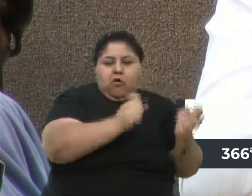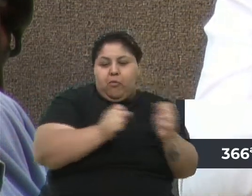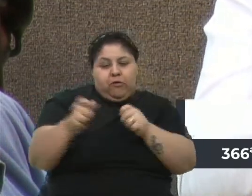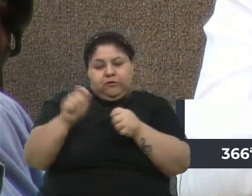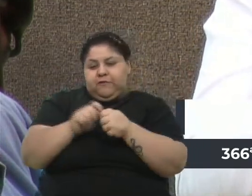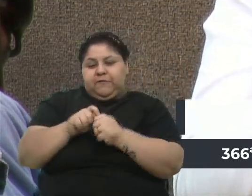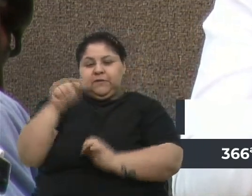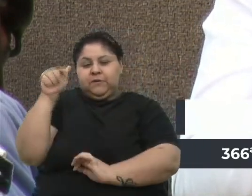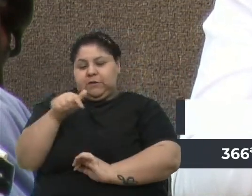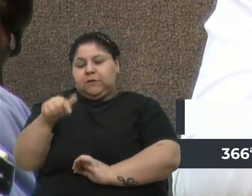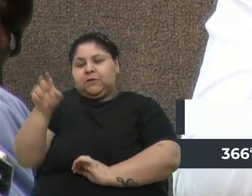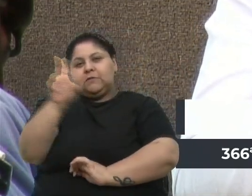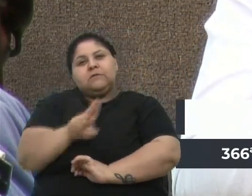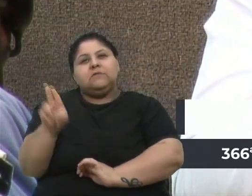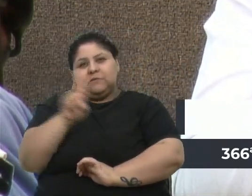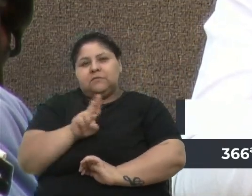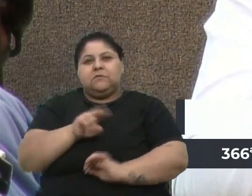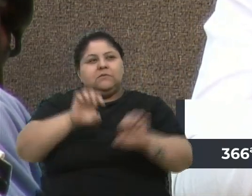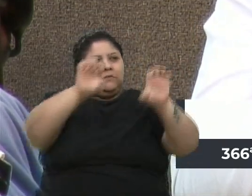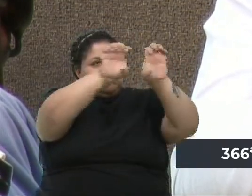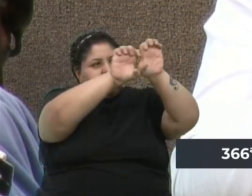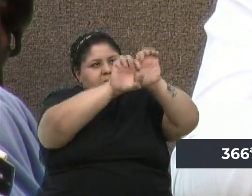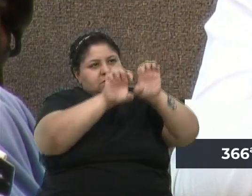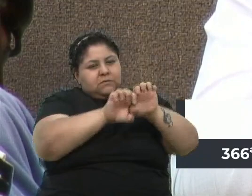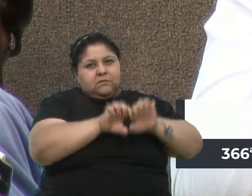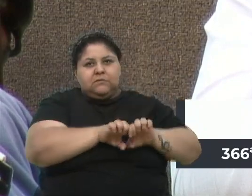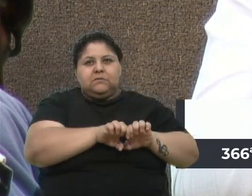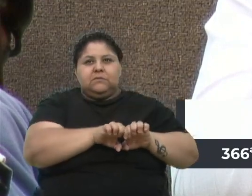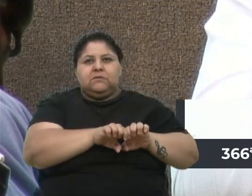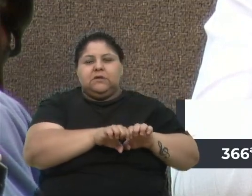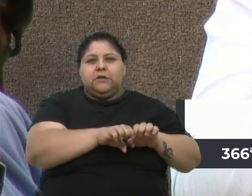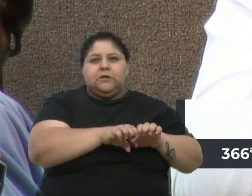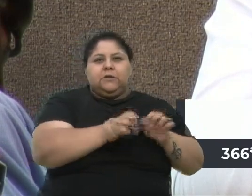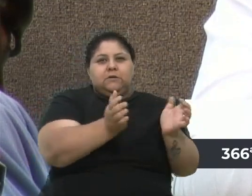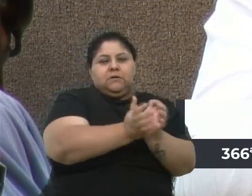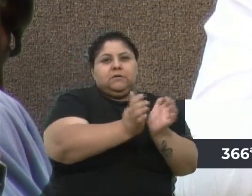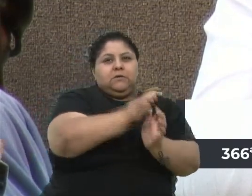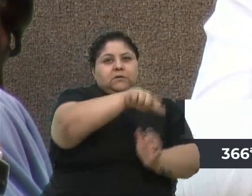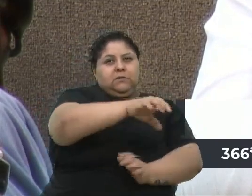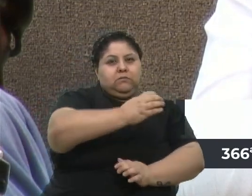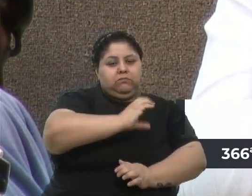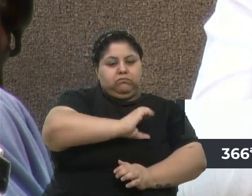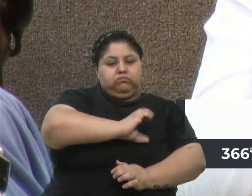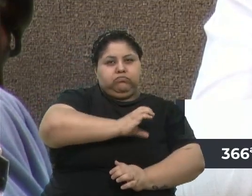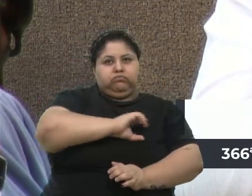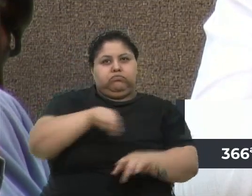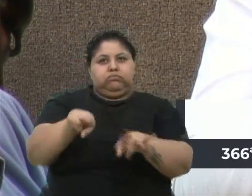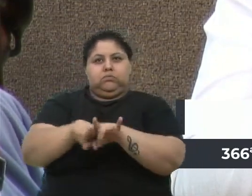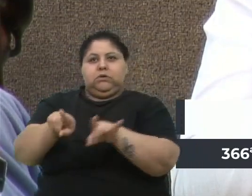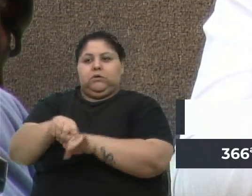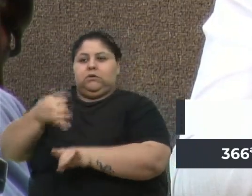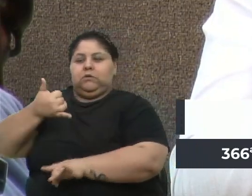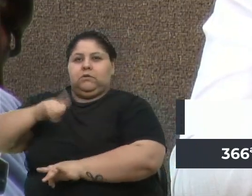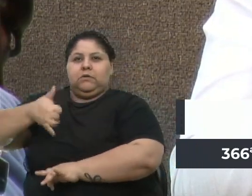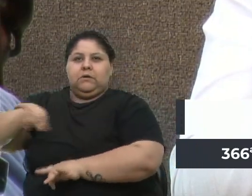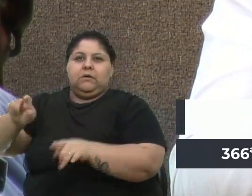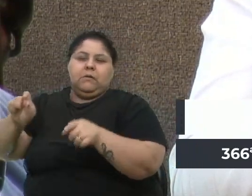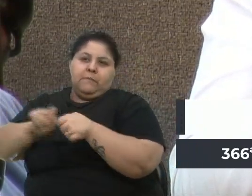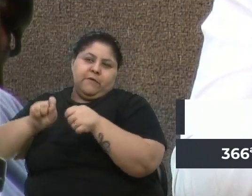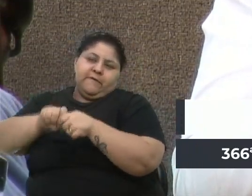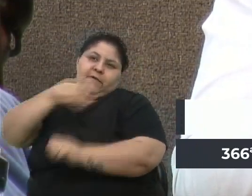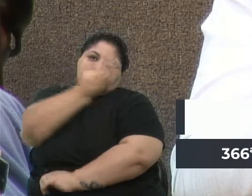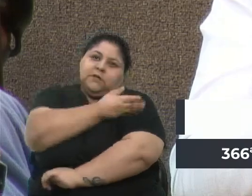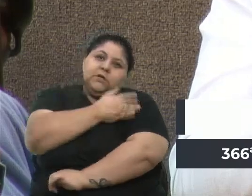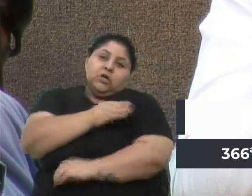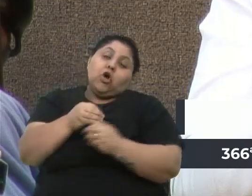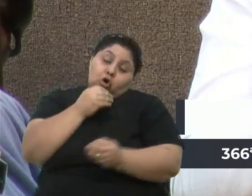também, usando as estruturas que tem desses clubes, tanto do Caxias como do Juventude, para fazer os seus treinamentos e, como o senhor